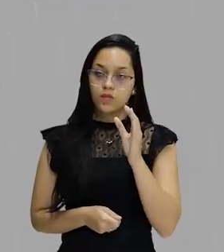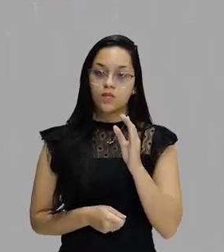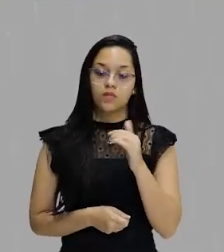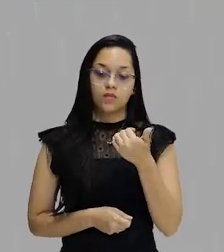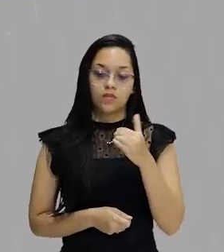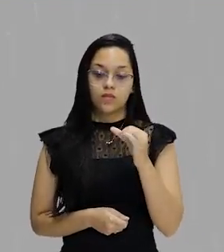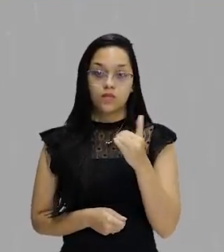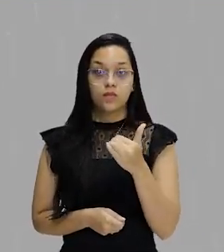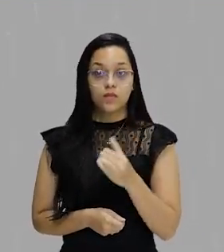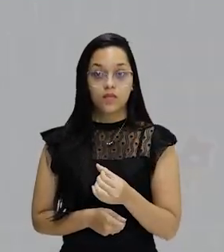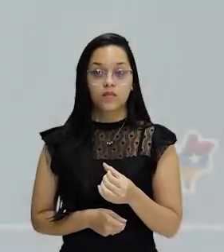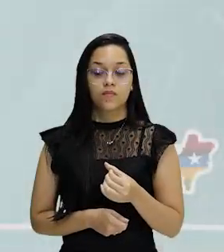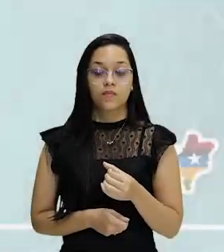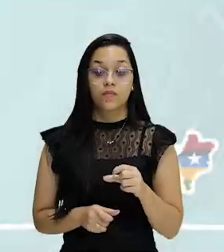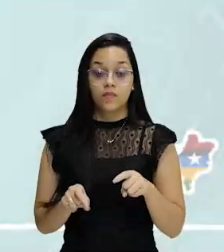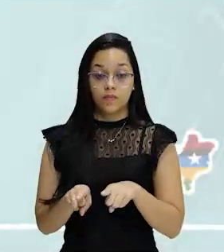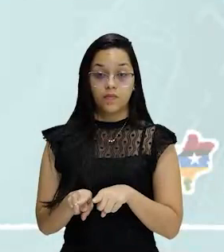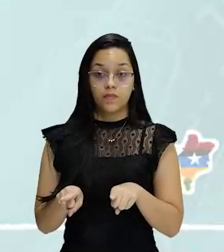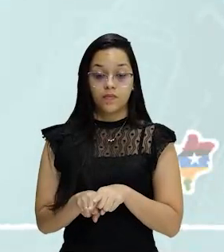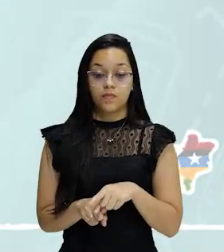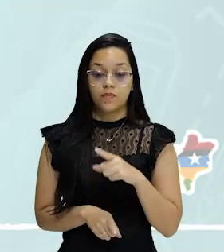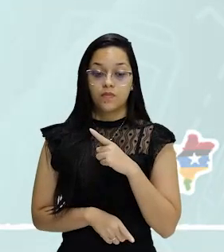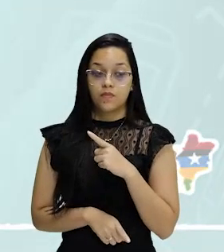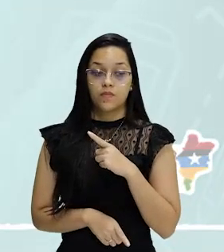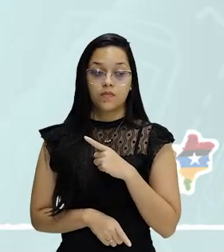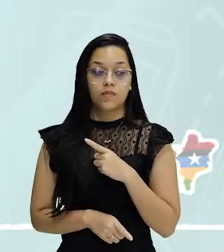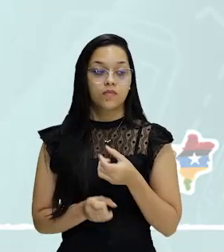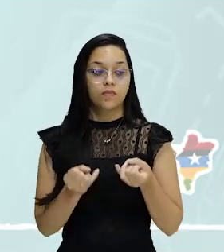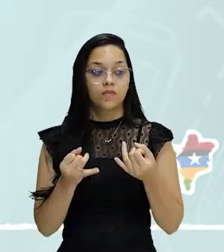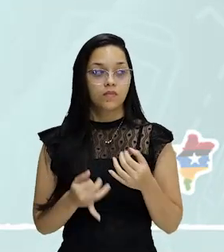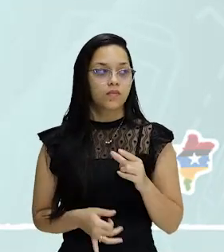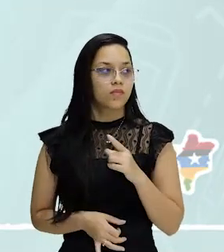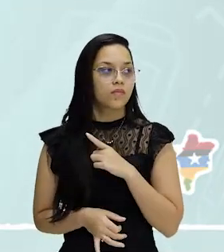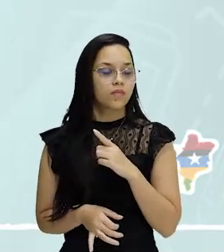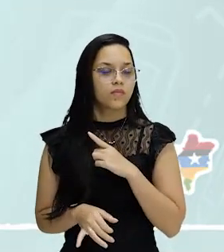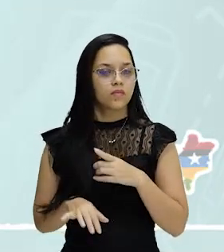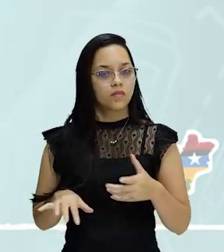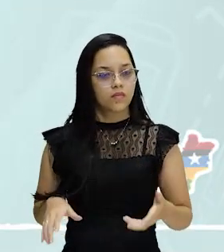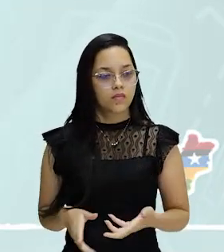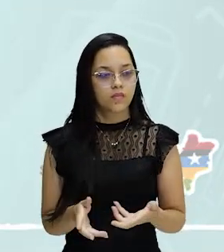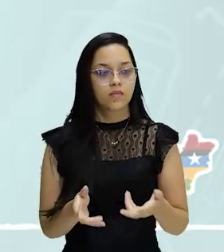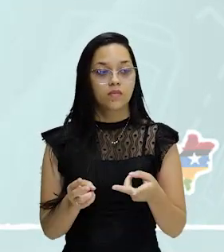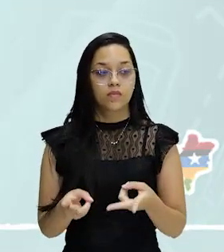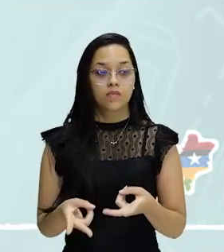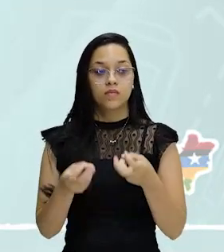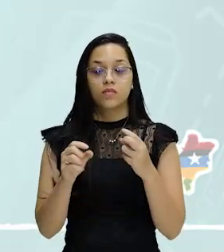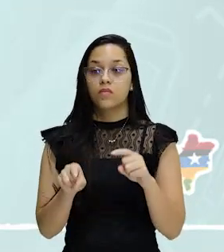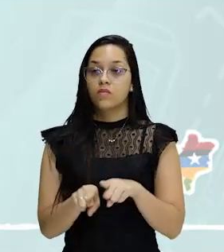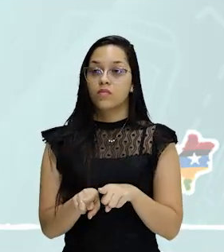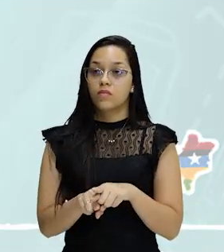de 1960. Além disso, quando se fala dessas manifestações, observa também a